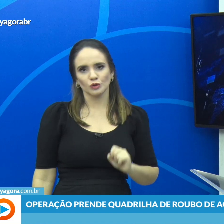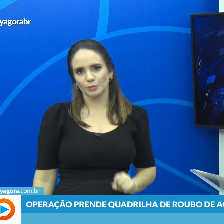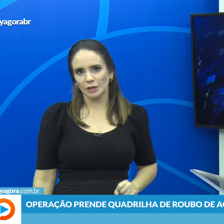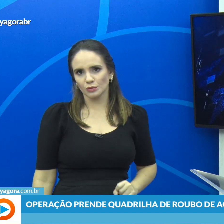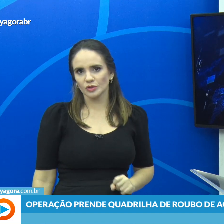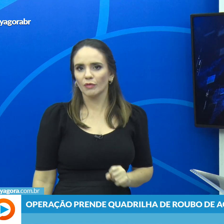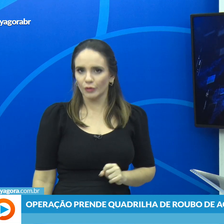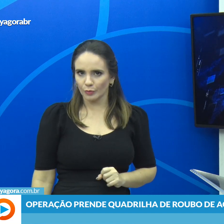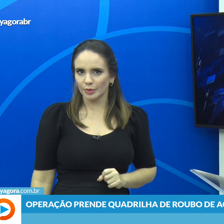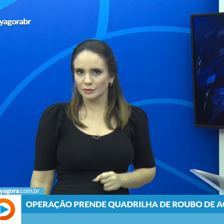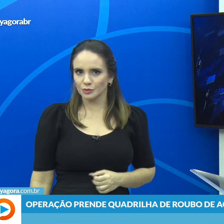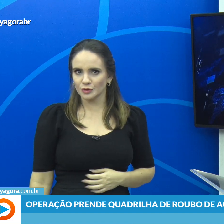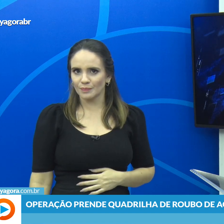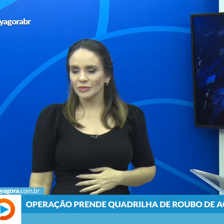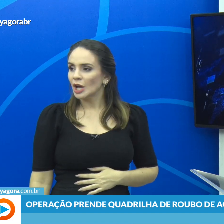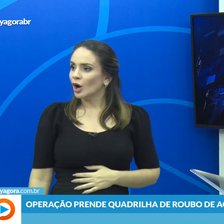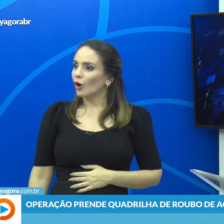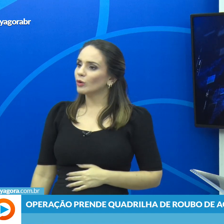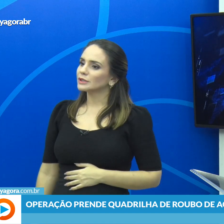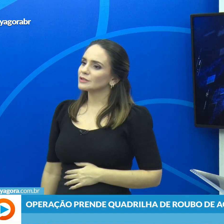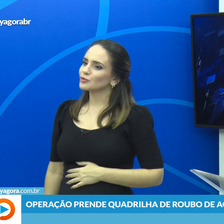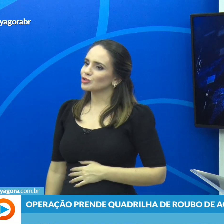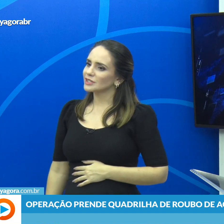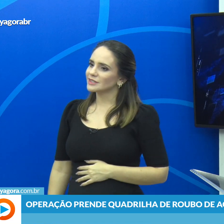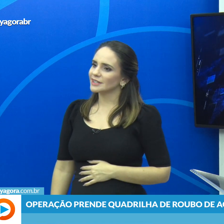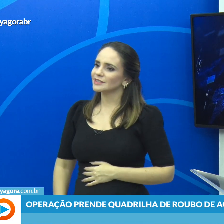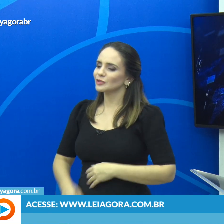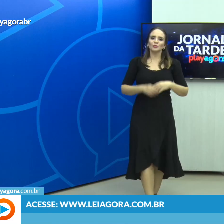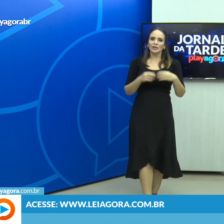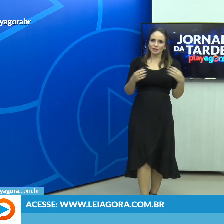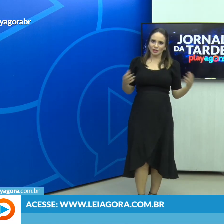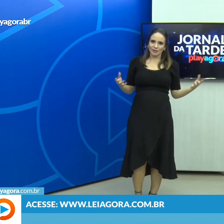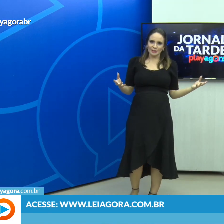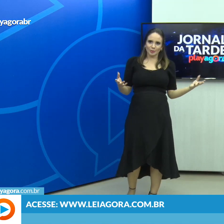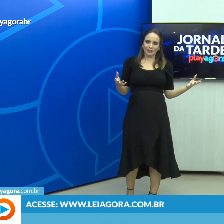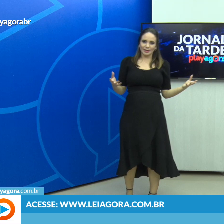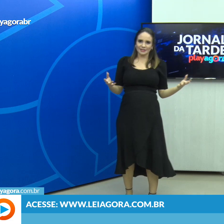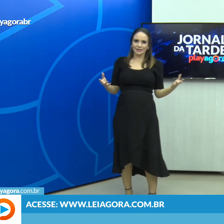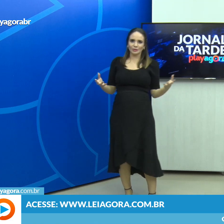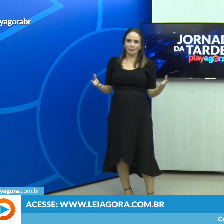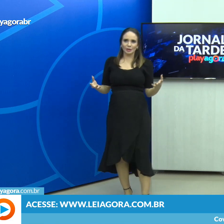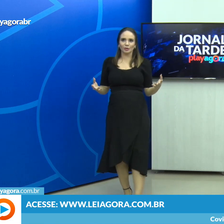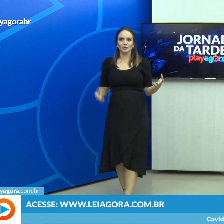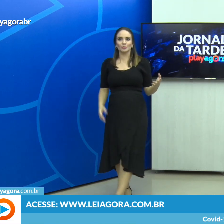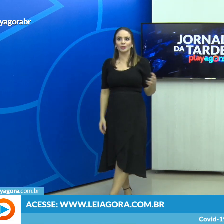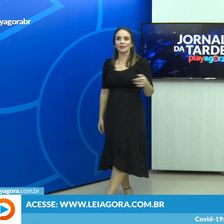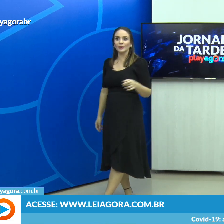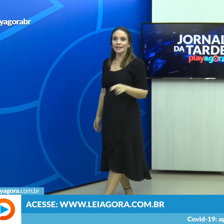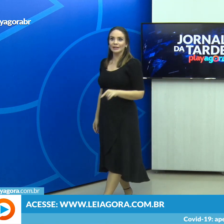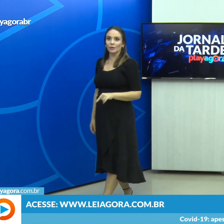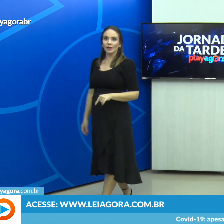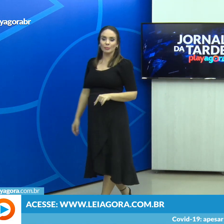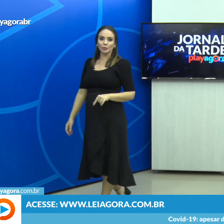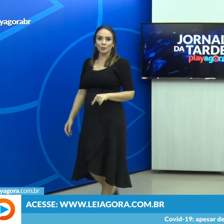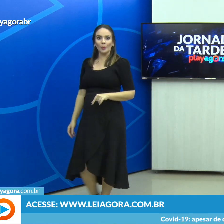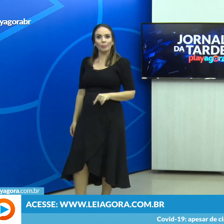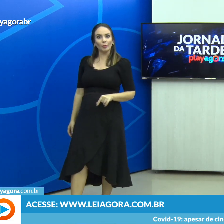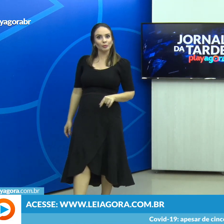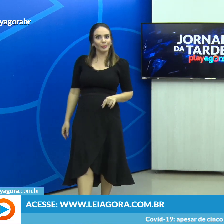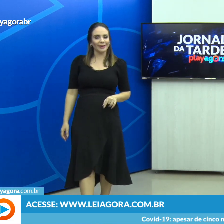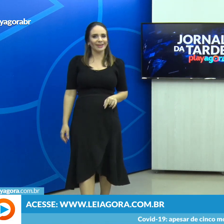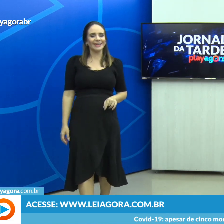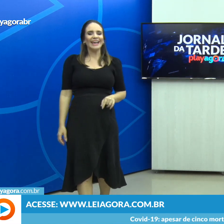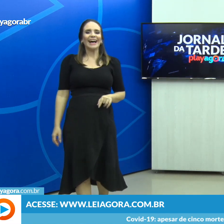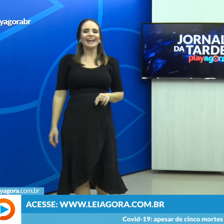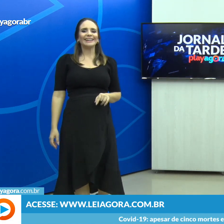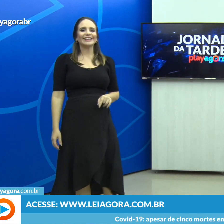nove suspeitos foram presos outras notícias durante a nossa programação também no nosso portal lei